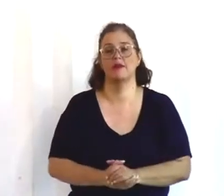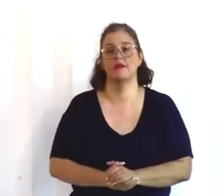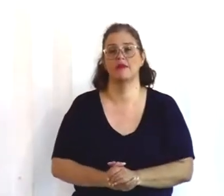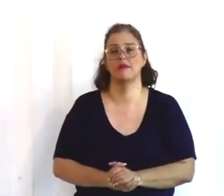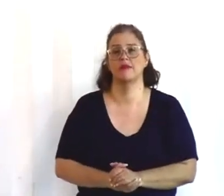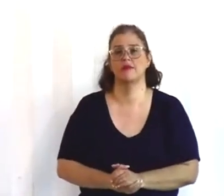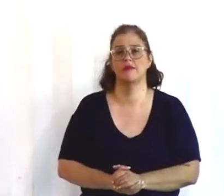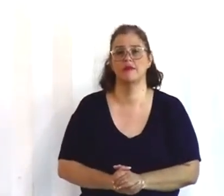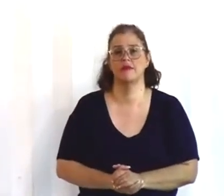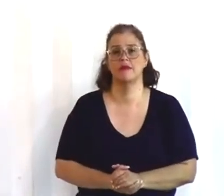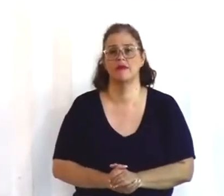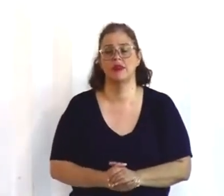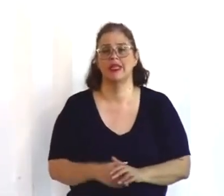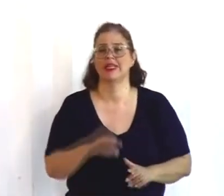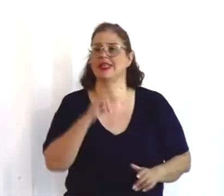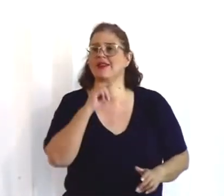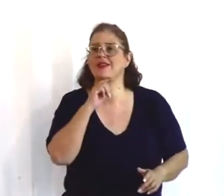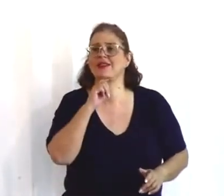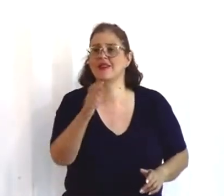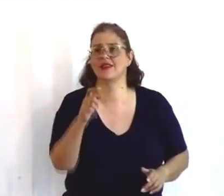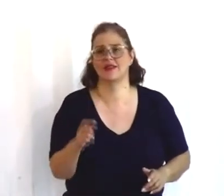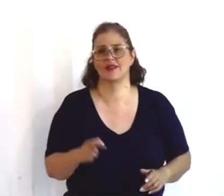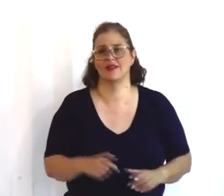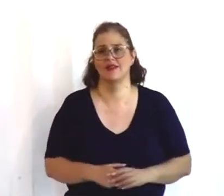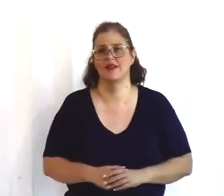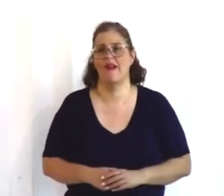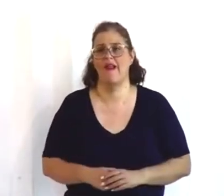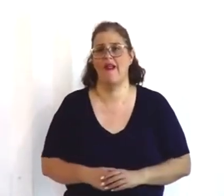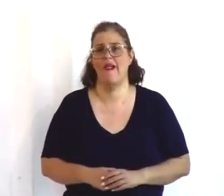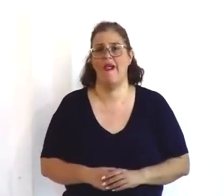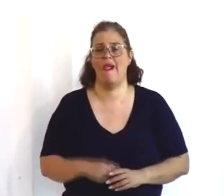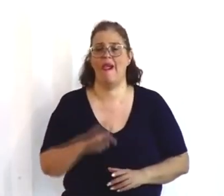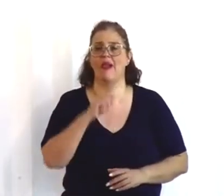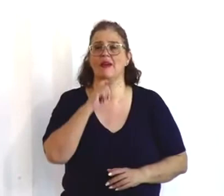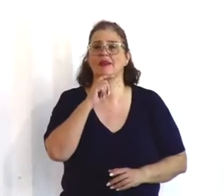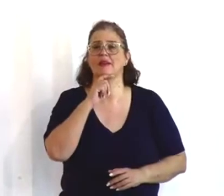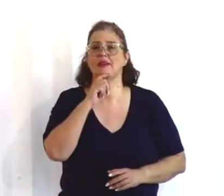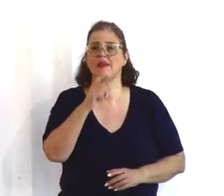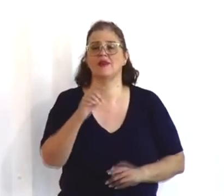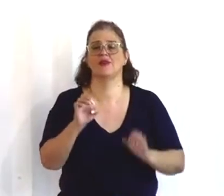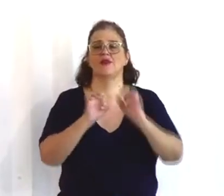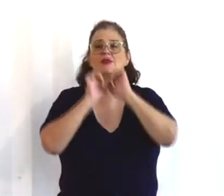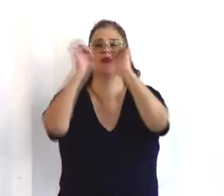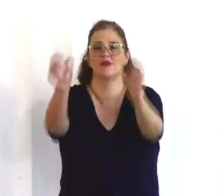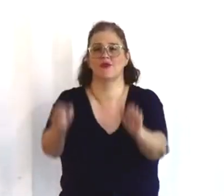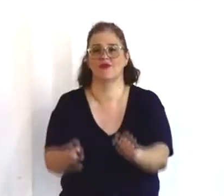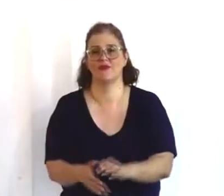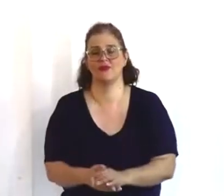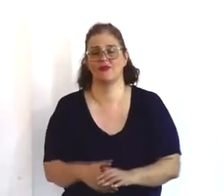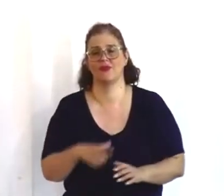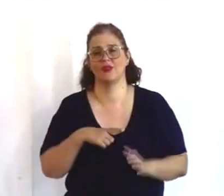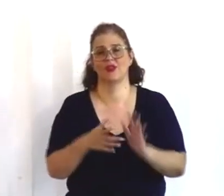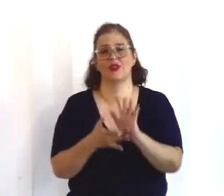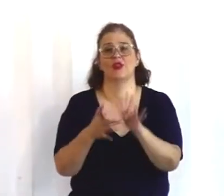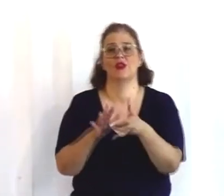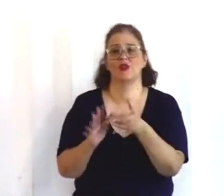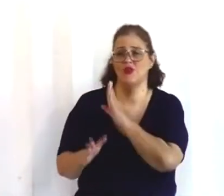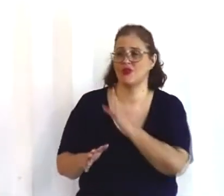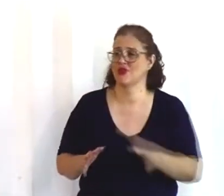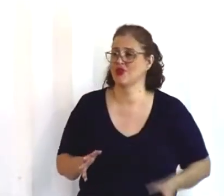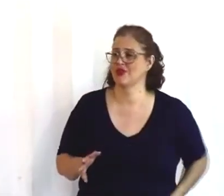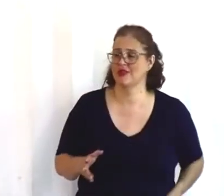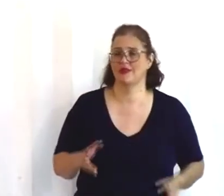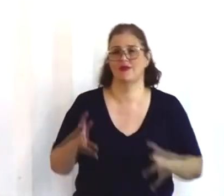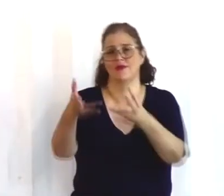Ninguém tome da tua mão, ninguém tome aquilo que você se apropriou, o evangelho genuíno do Senhor Jesus, que é poder de